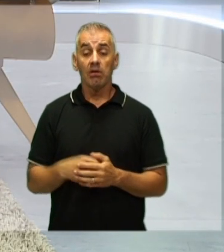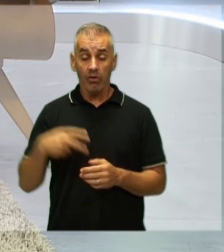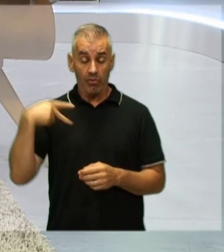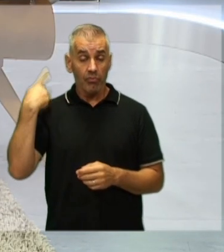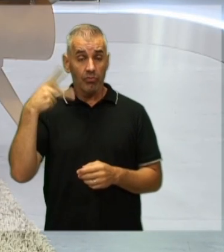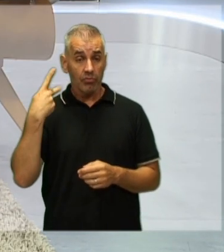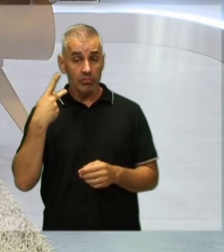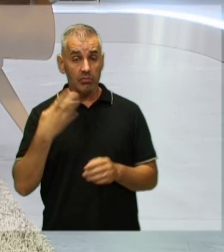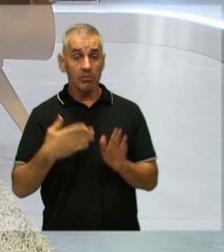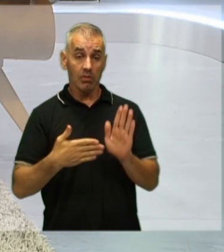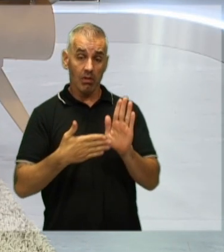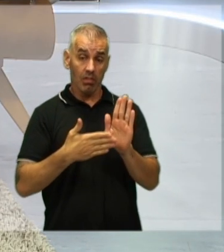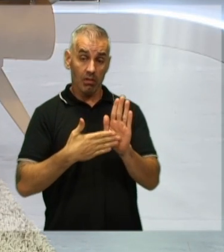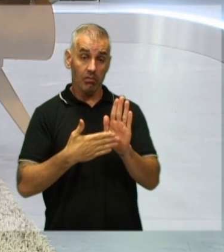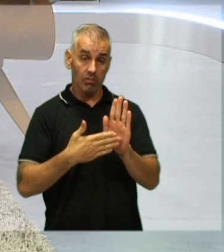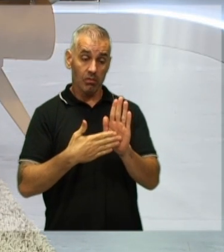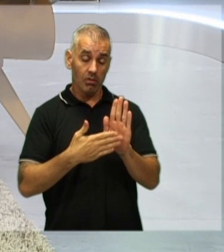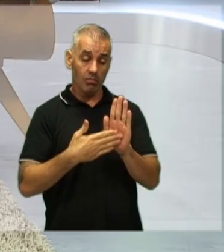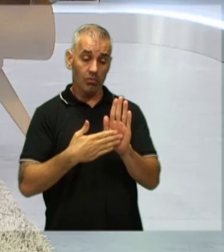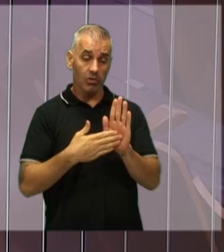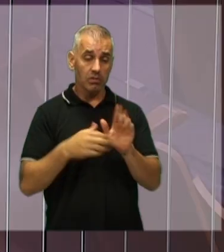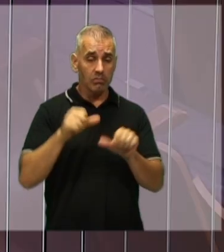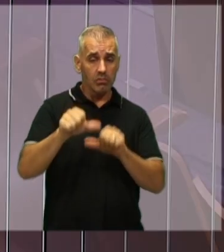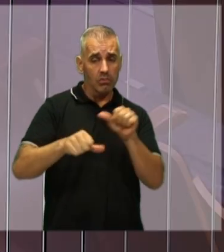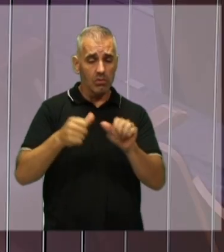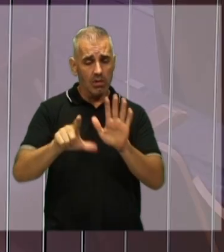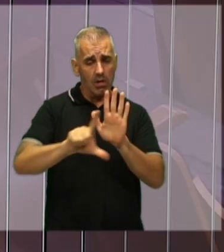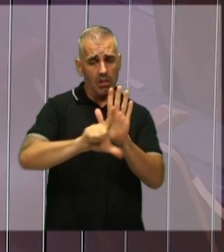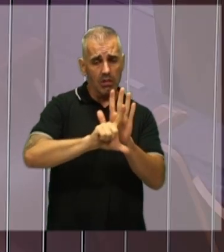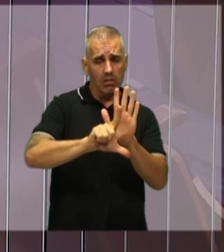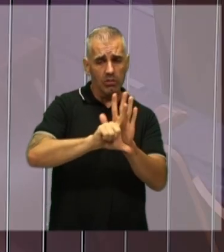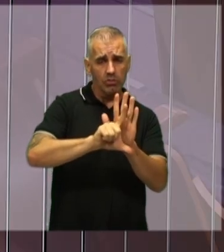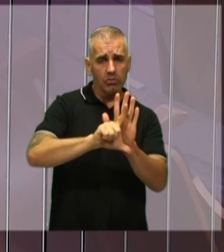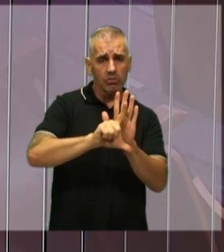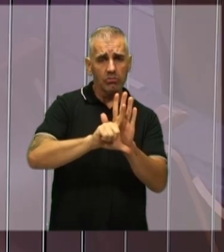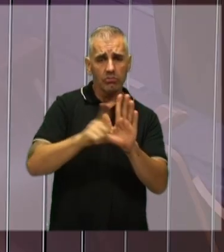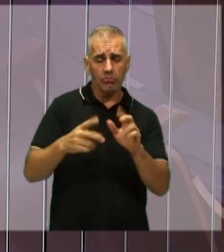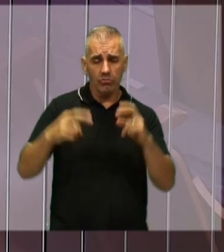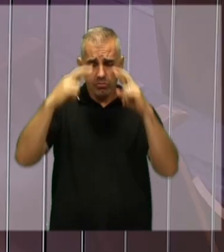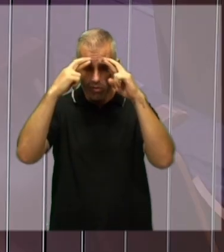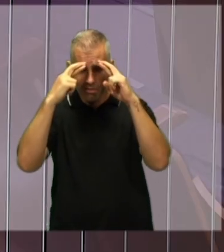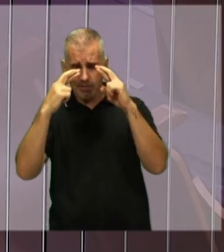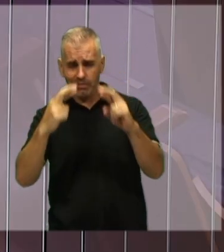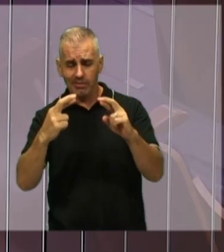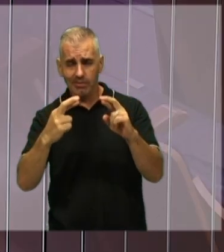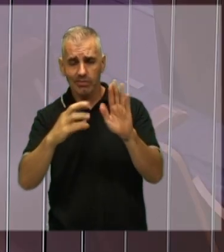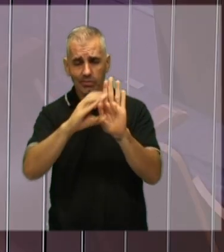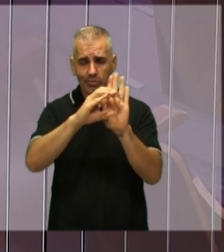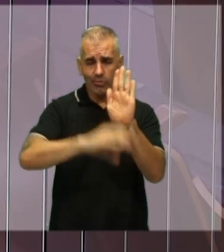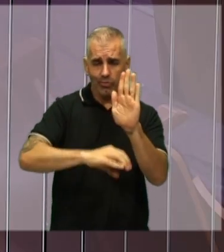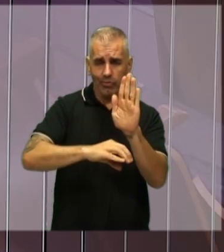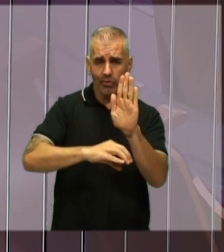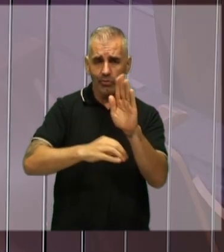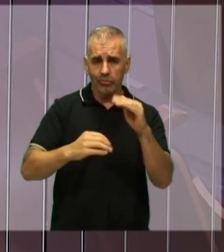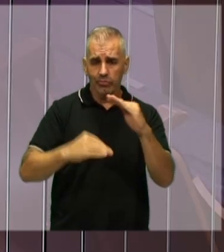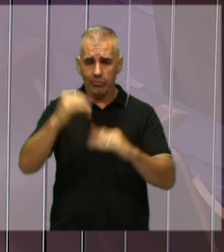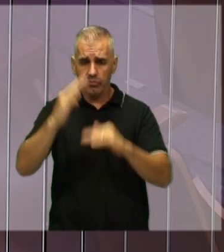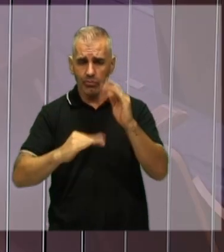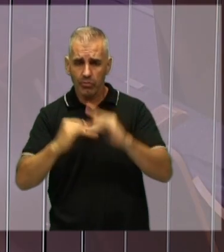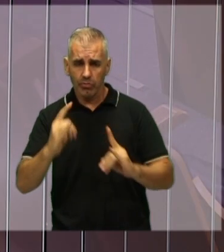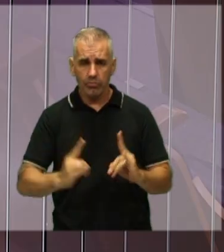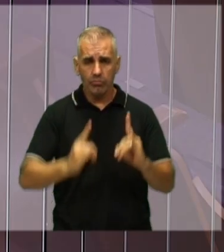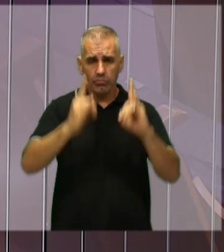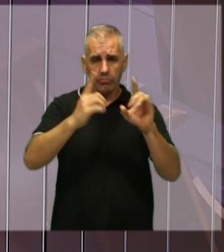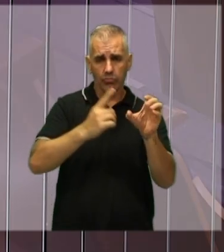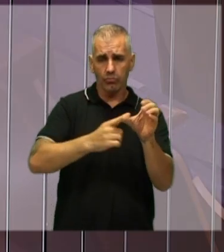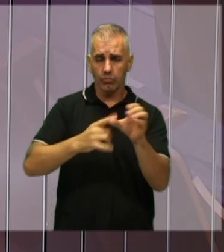tem uma proposta para alteração da legislação que diz respeito ao Código de Obras e Edificações do município